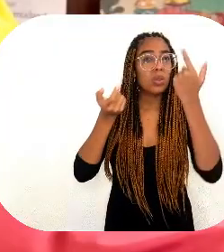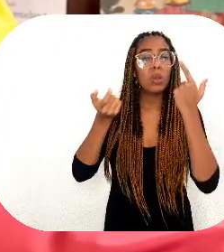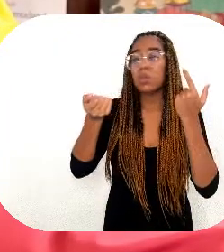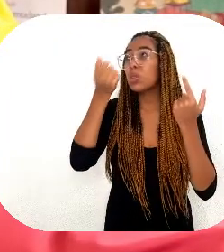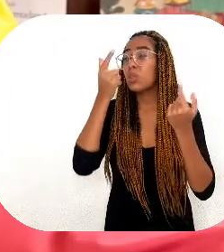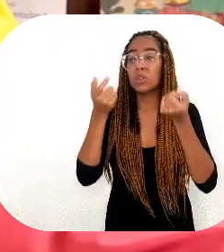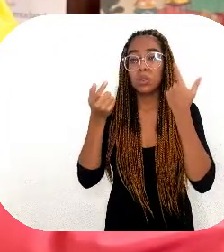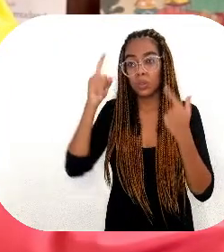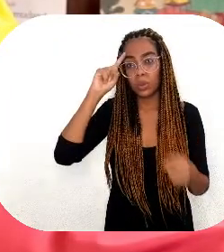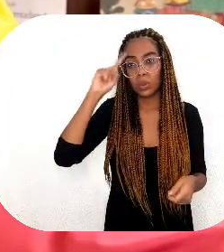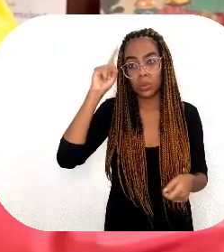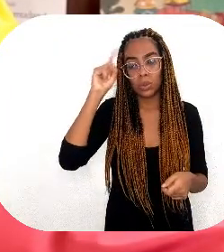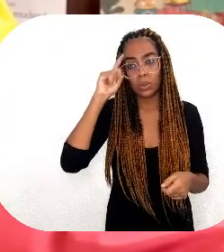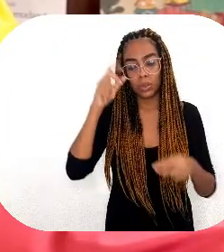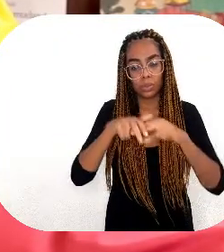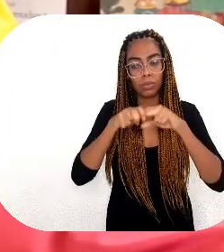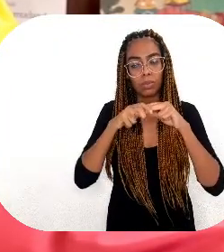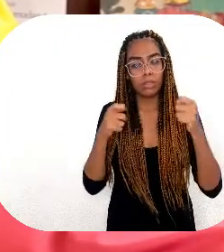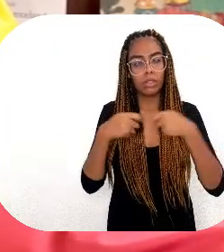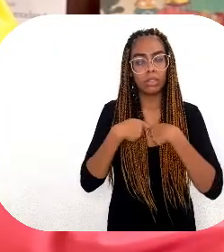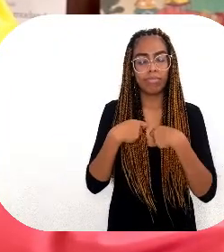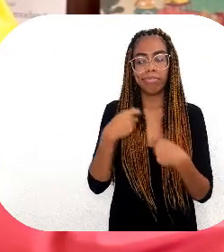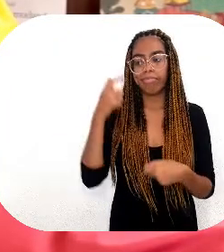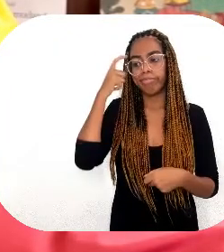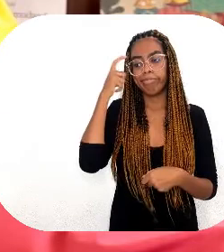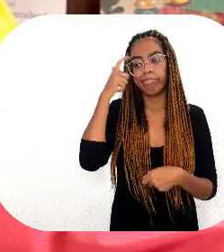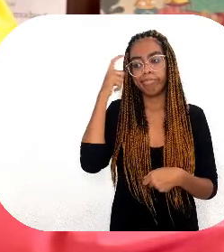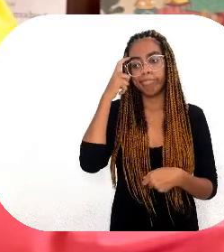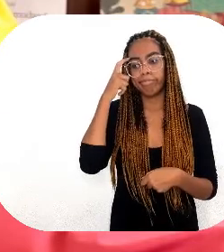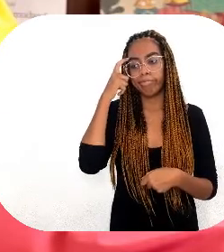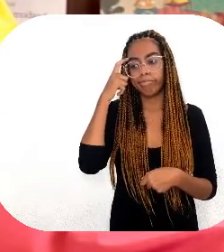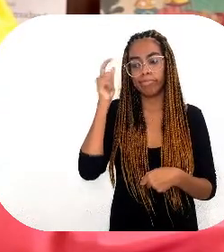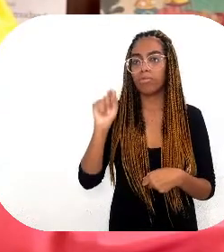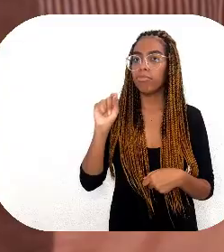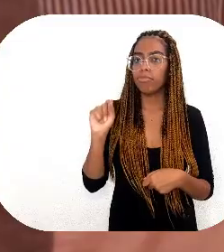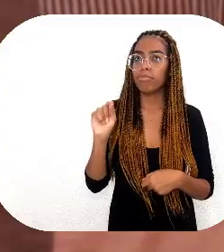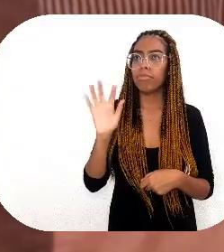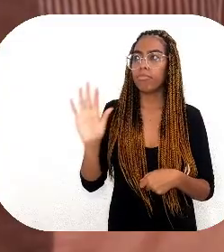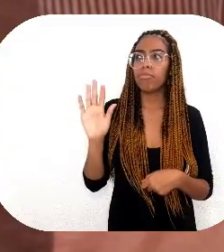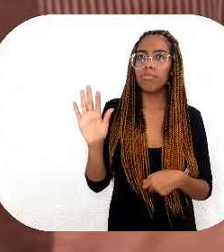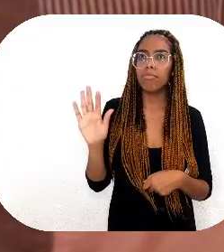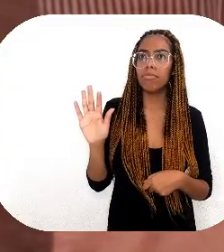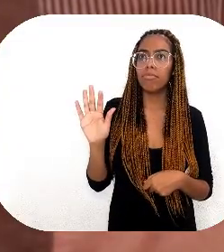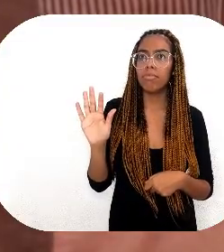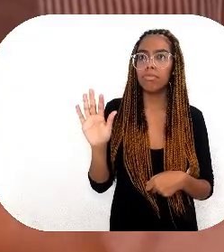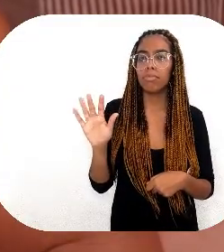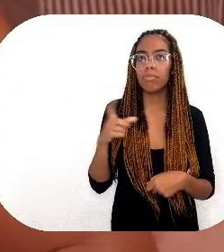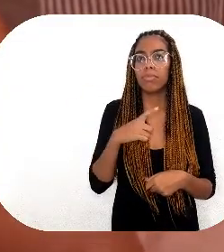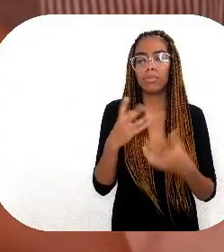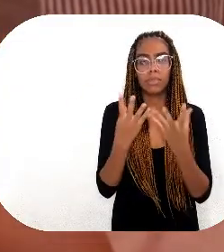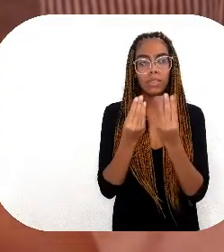sol e ficar olhando os outros bichos. Mas um certo dia Anansi